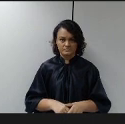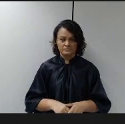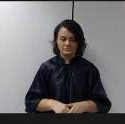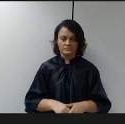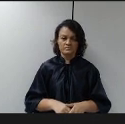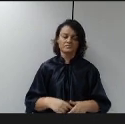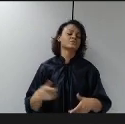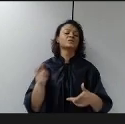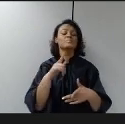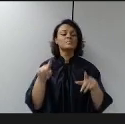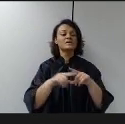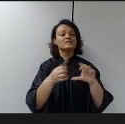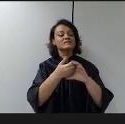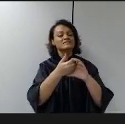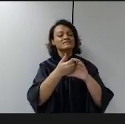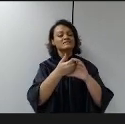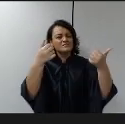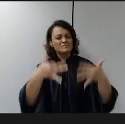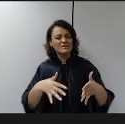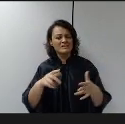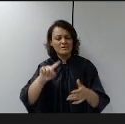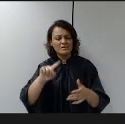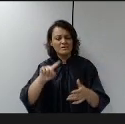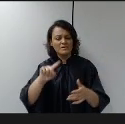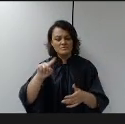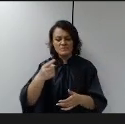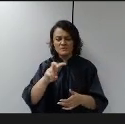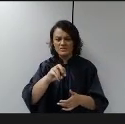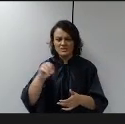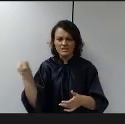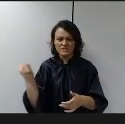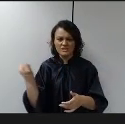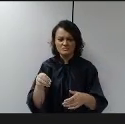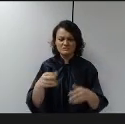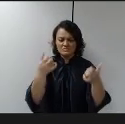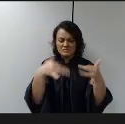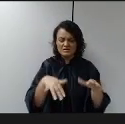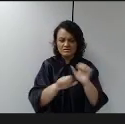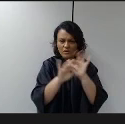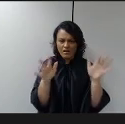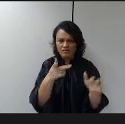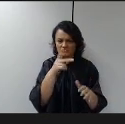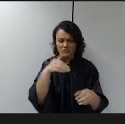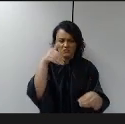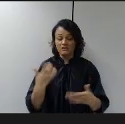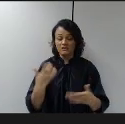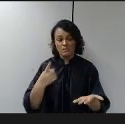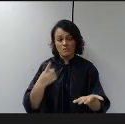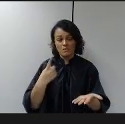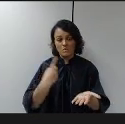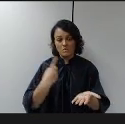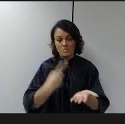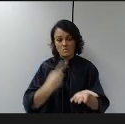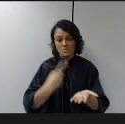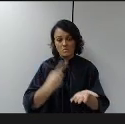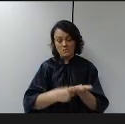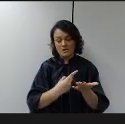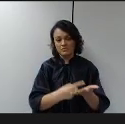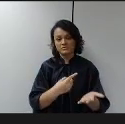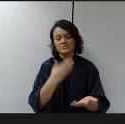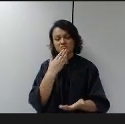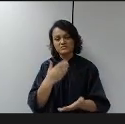classificados entre esses 1.500 candidatos. O próprio voto condutor do acordo recorrido